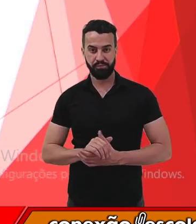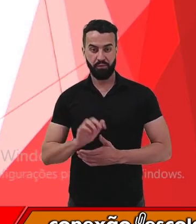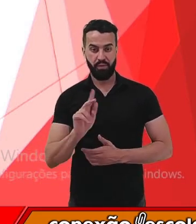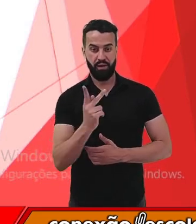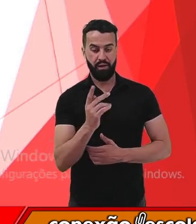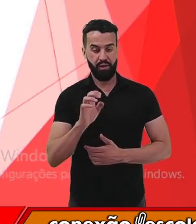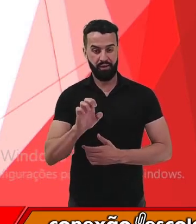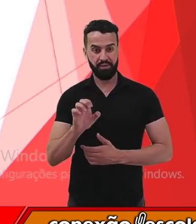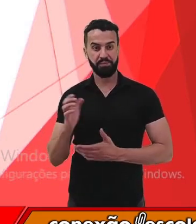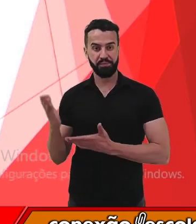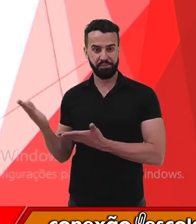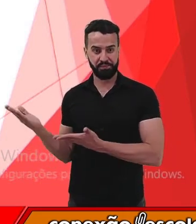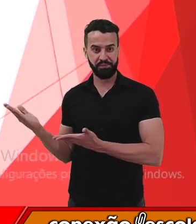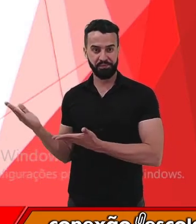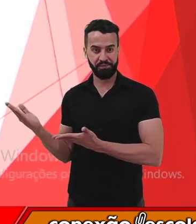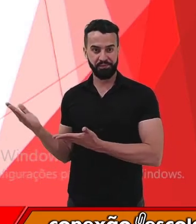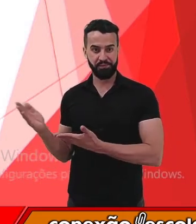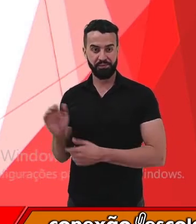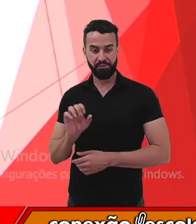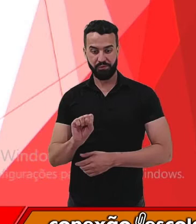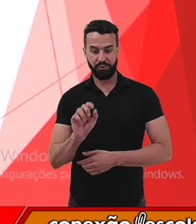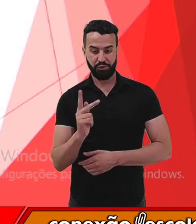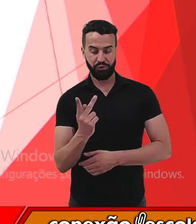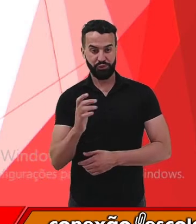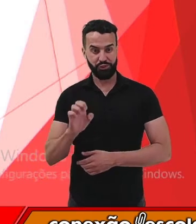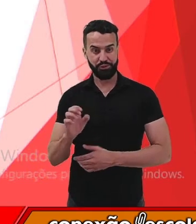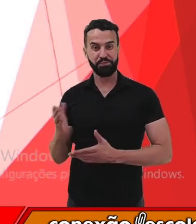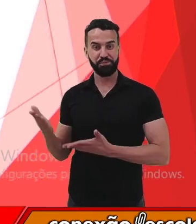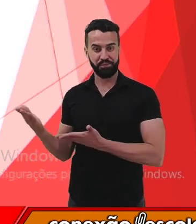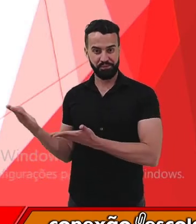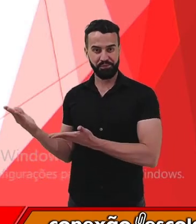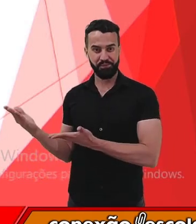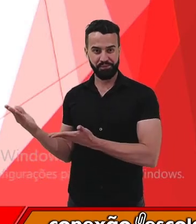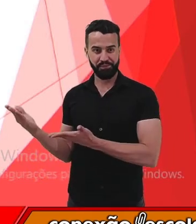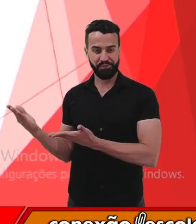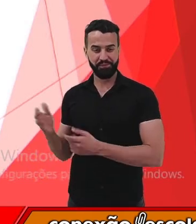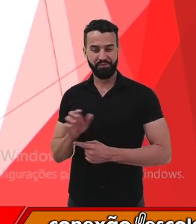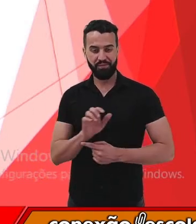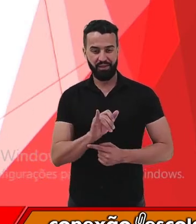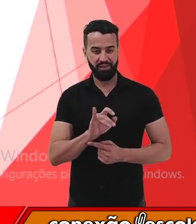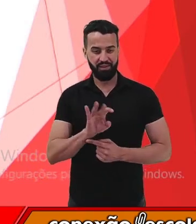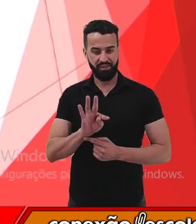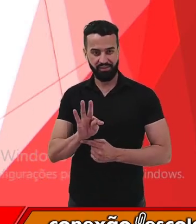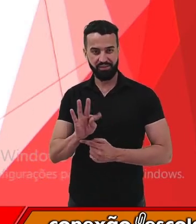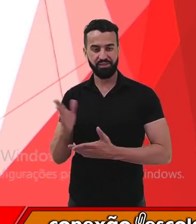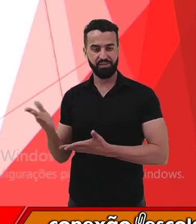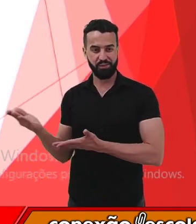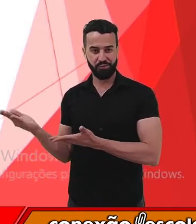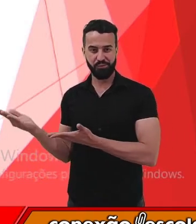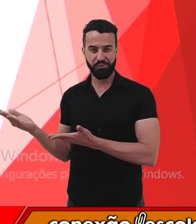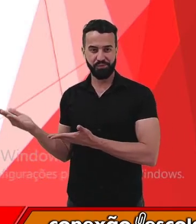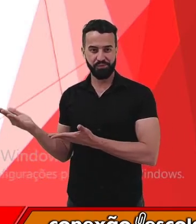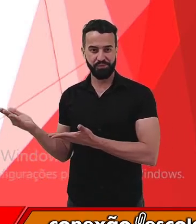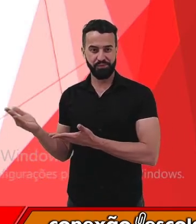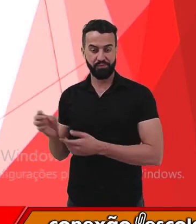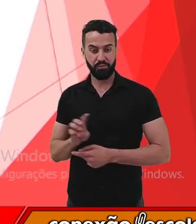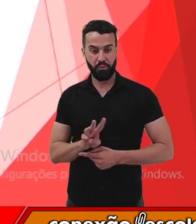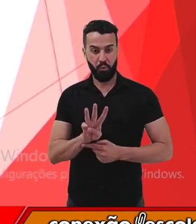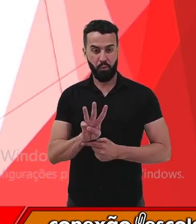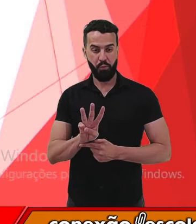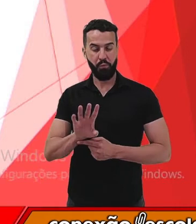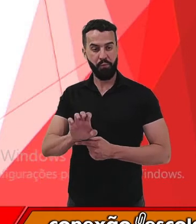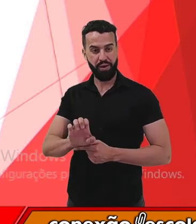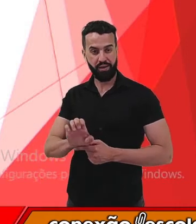He could. She could. It could. We